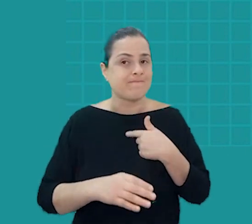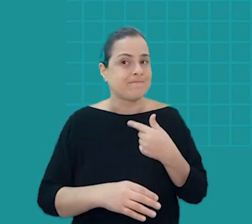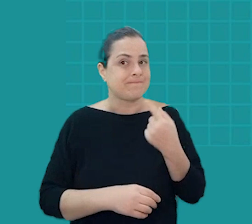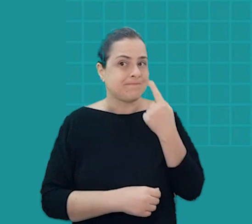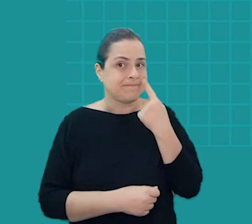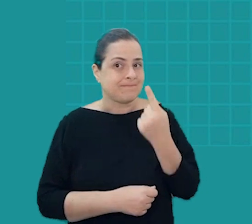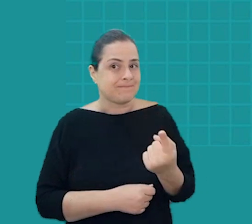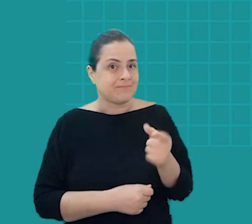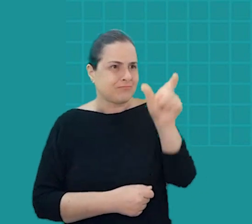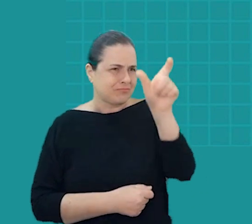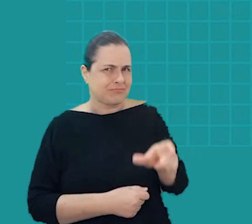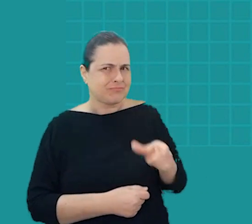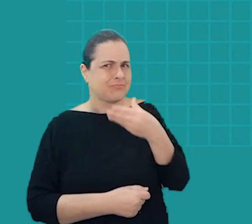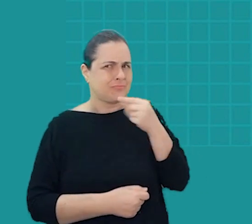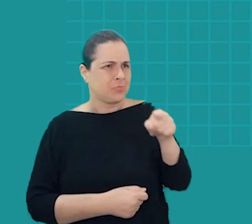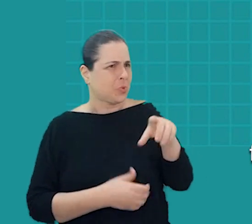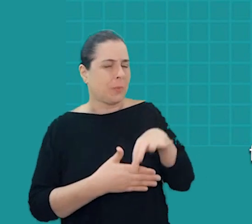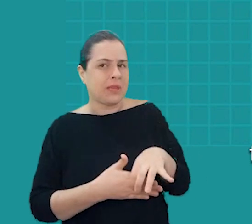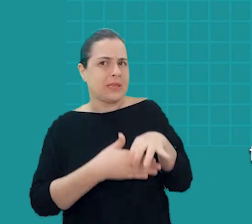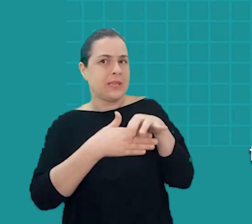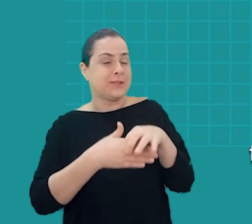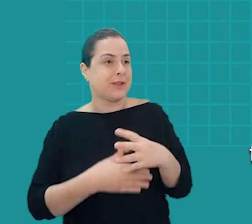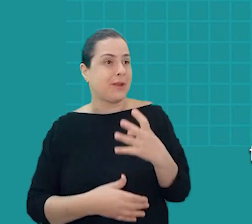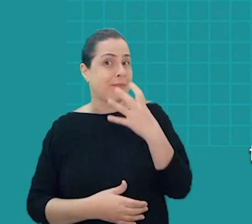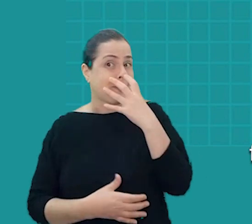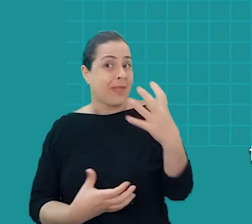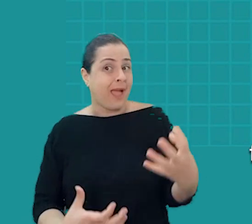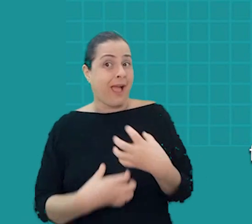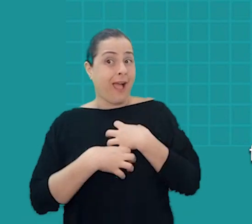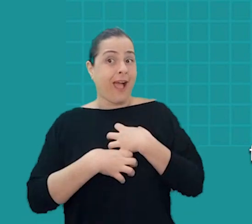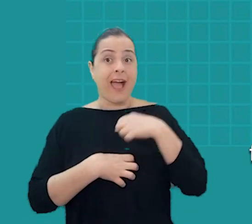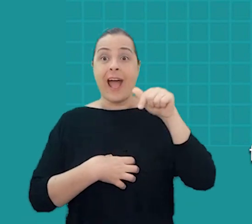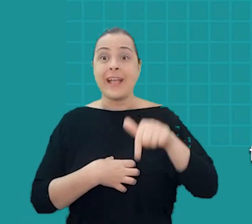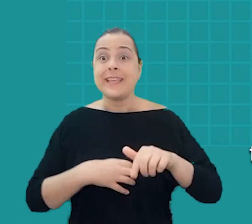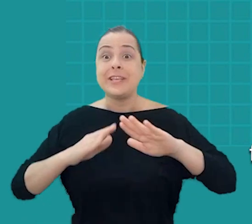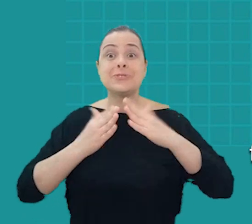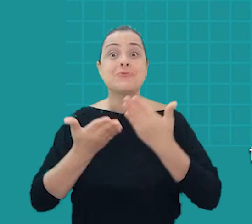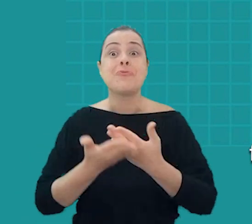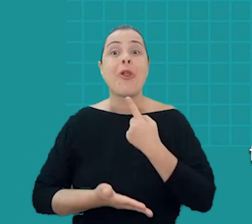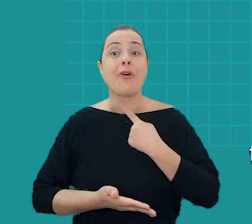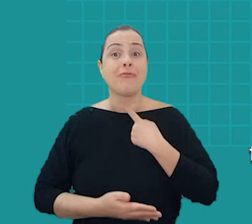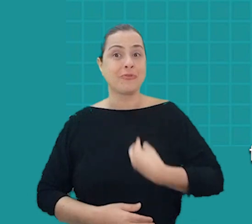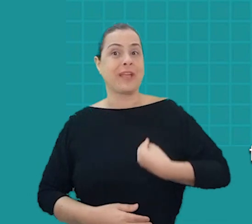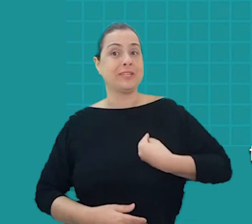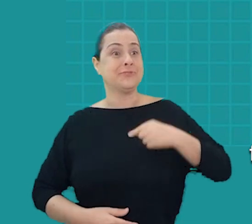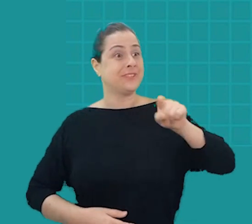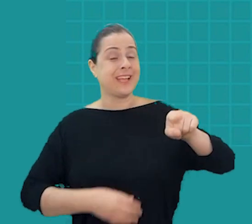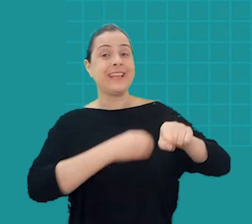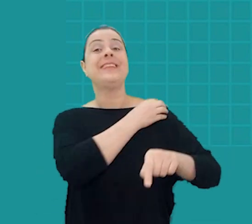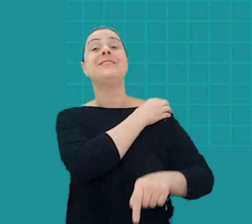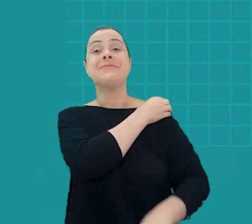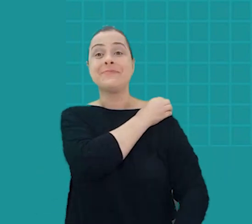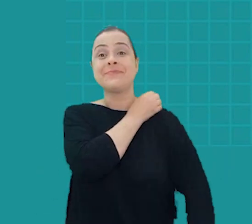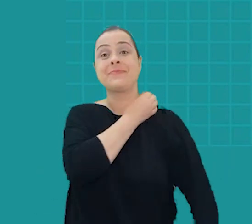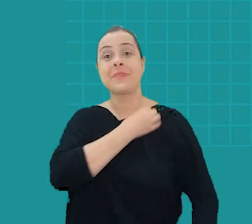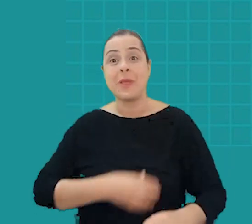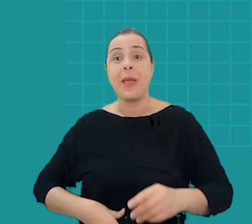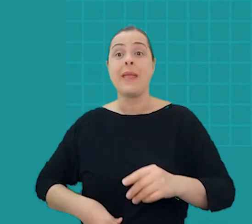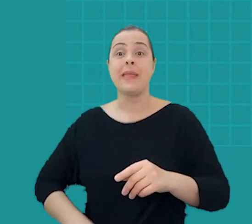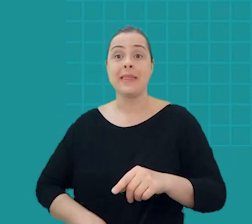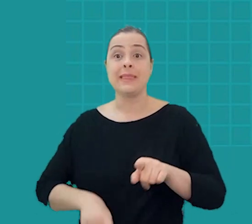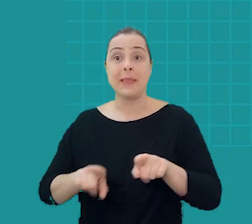um líder inspirador. Falei, aqui é essa escola que eu queria estar, porque meus pais tentaram até, falando